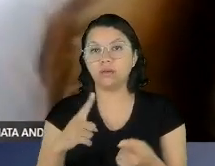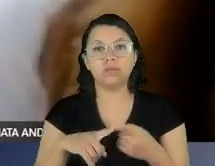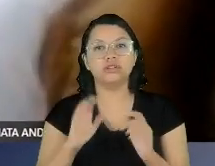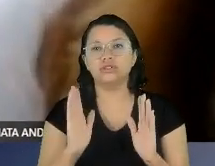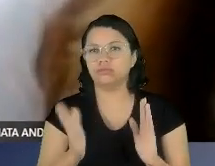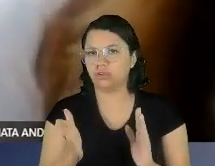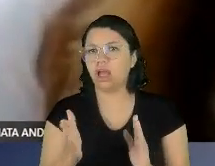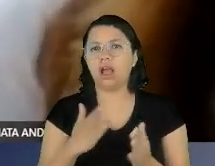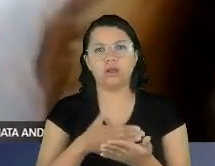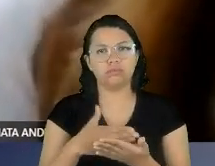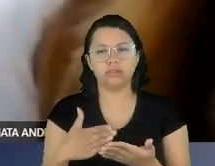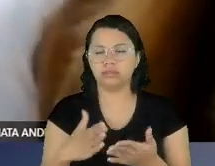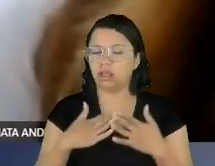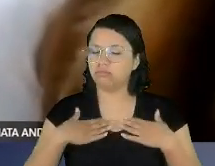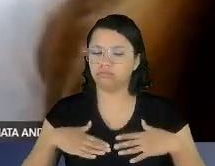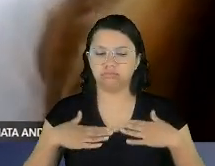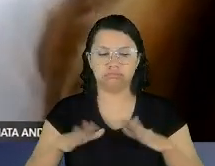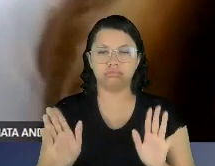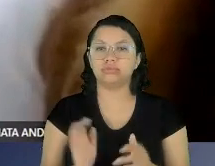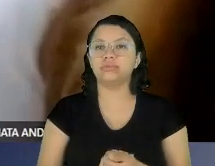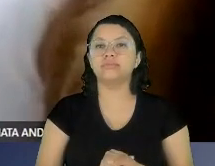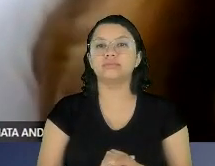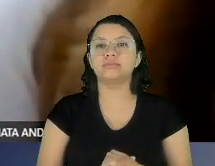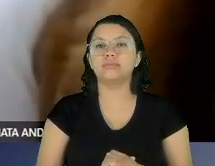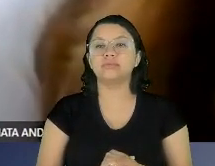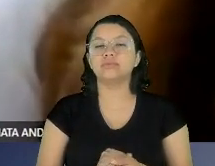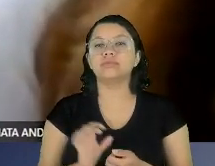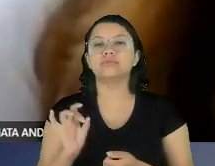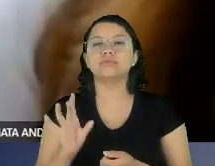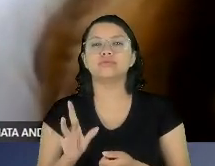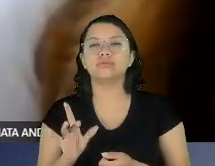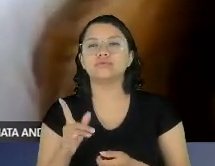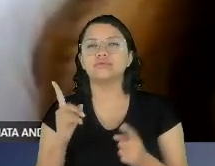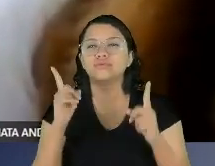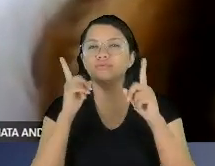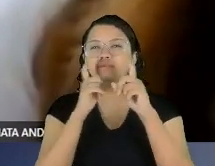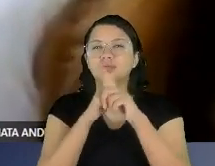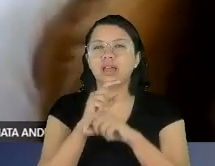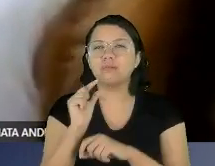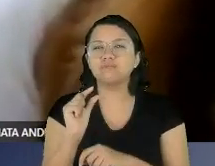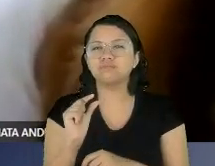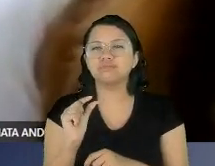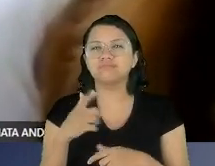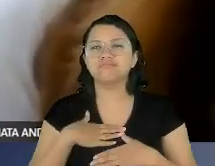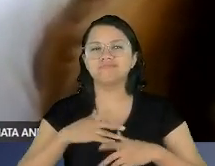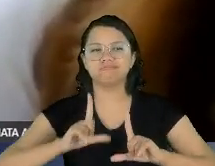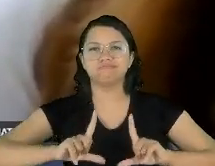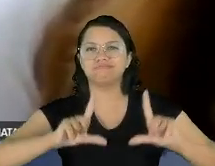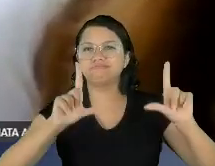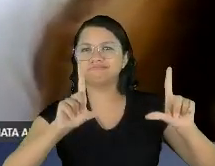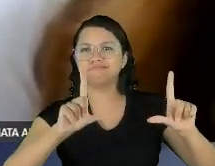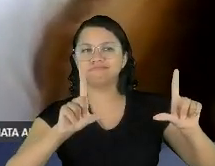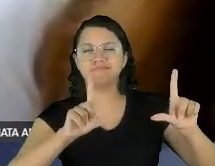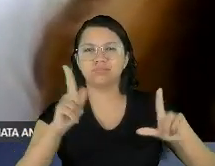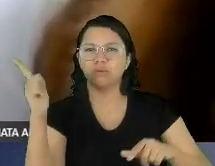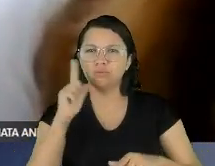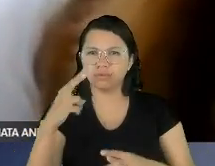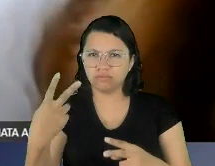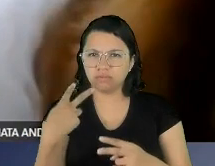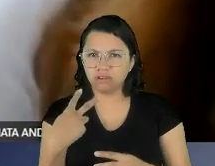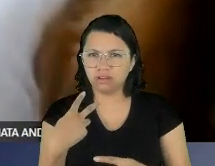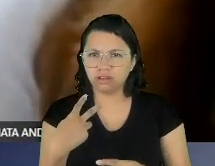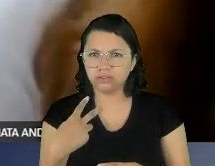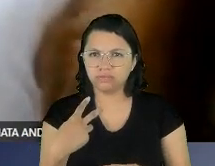já começar a ficar à vontade. Só estou com dificuldade na minha imagem, eu não sei se vocês conseguem